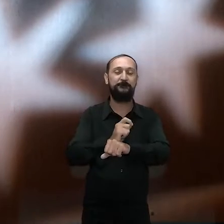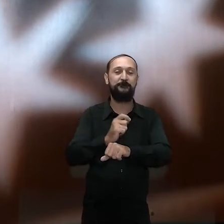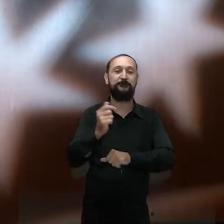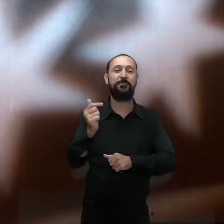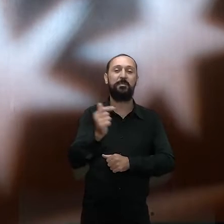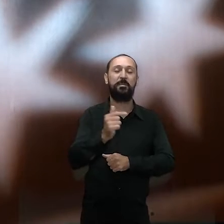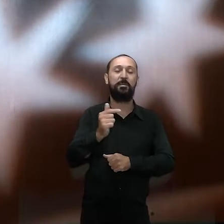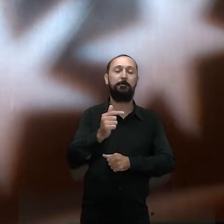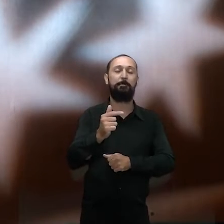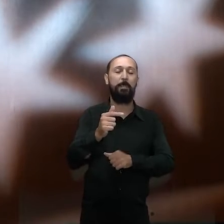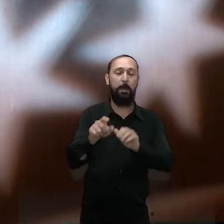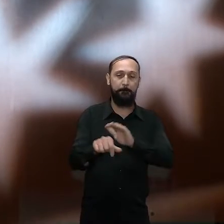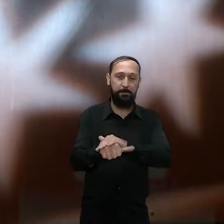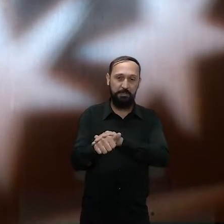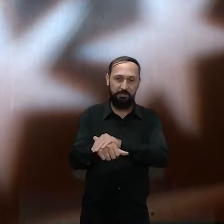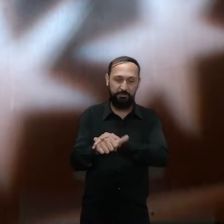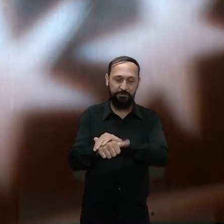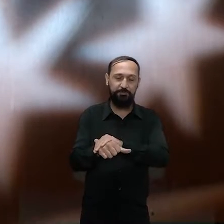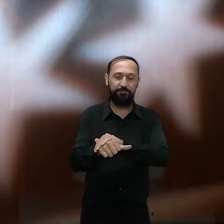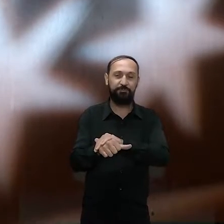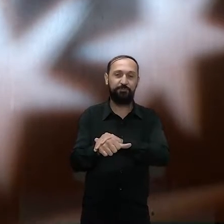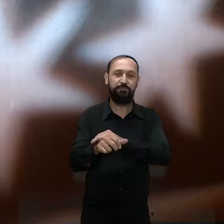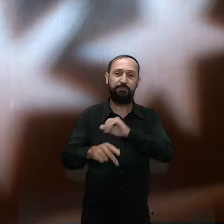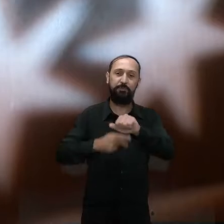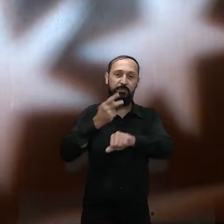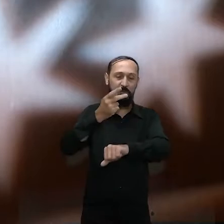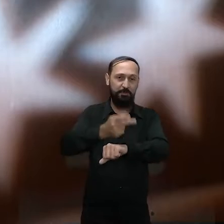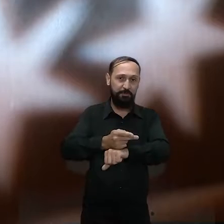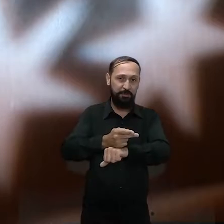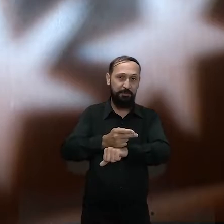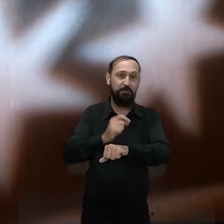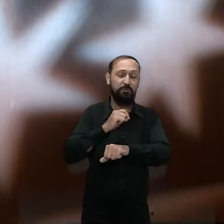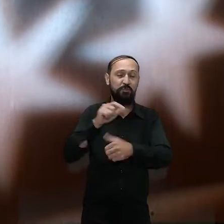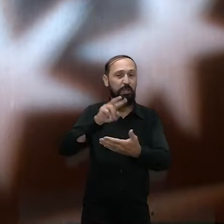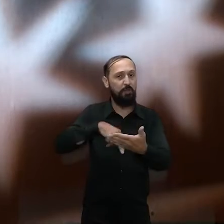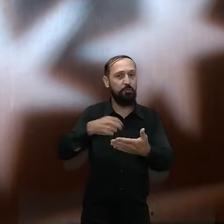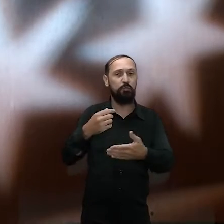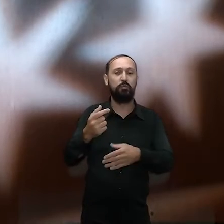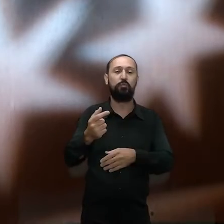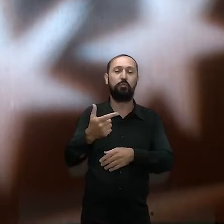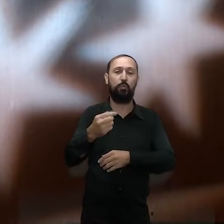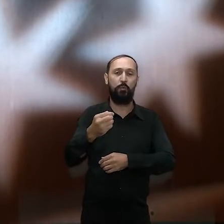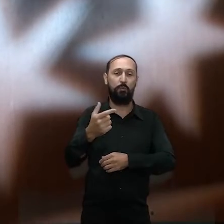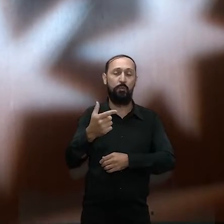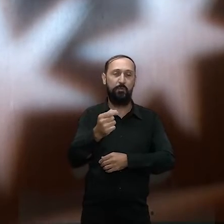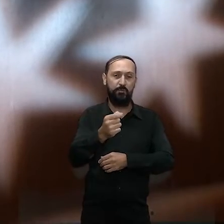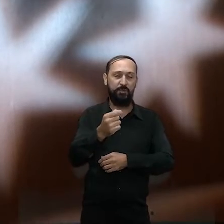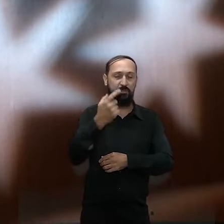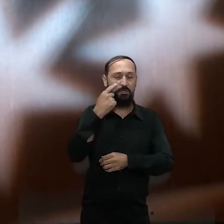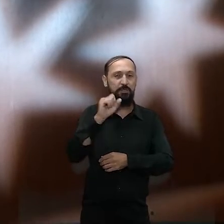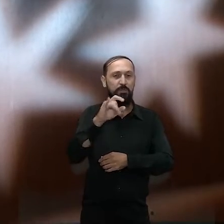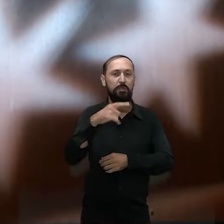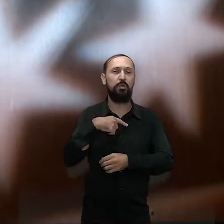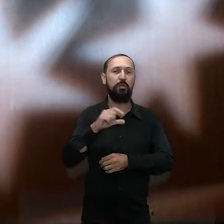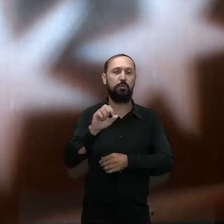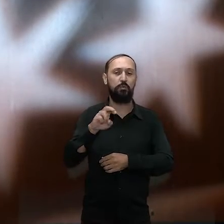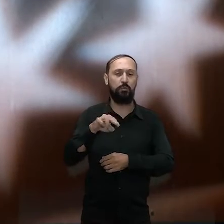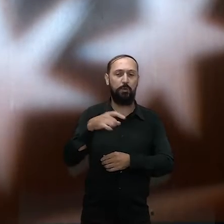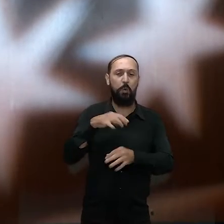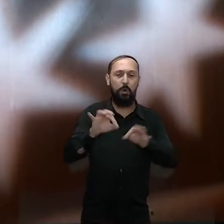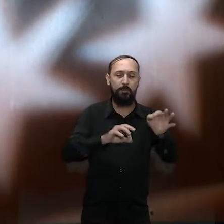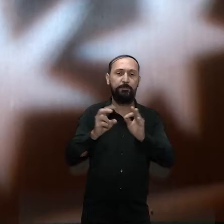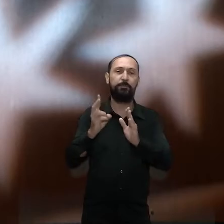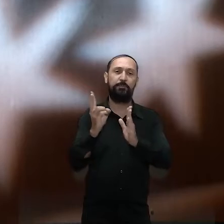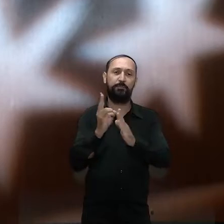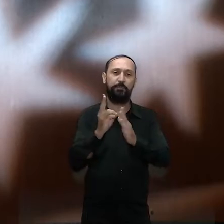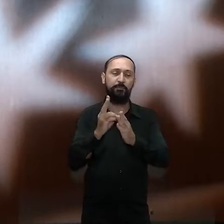do 62º Prêmio Jabuti de Literatura, realizado em 2020. A coletânea E Tu Que Eu Vou